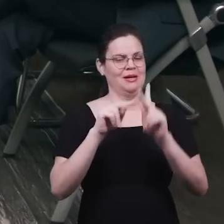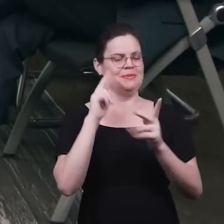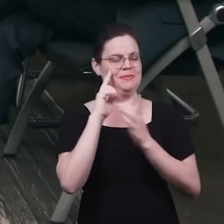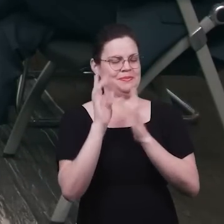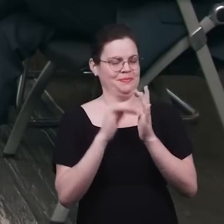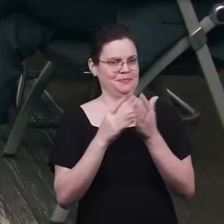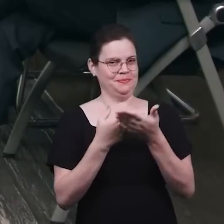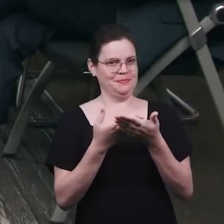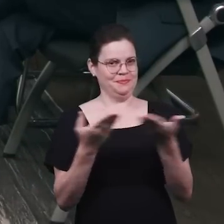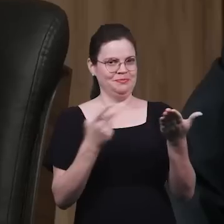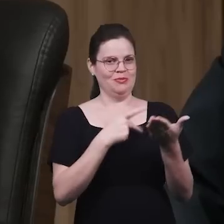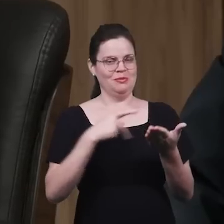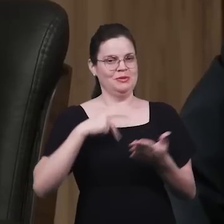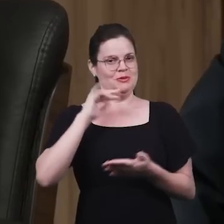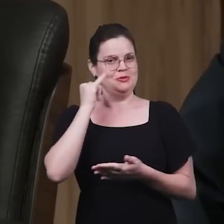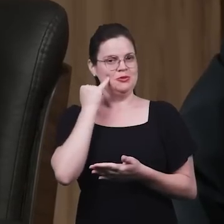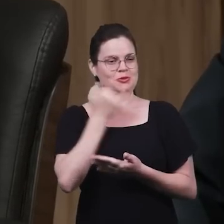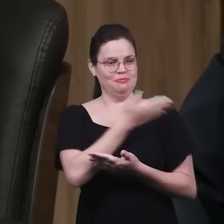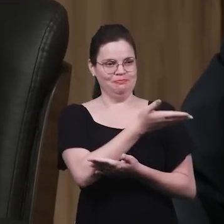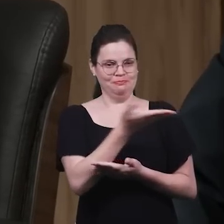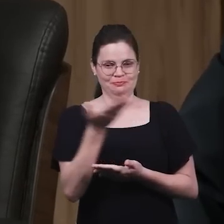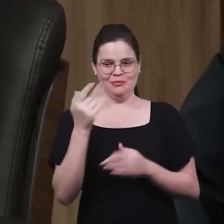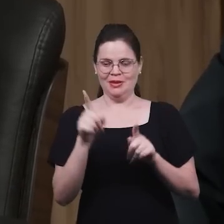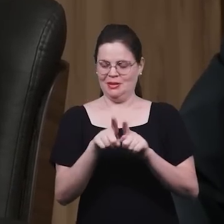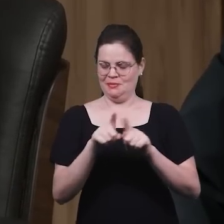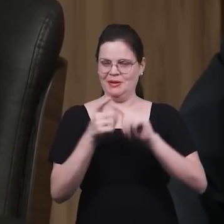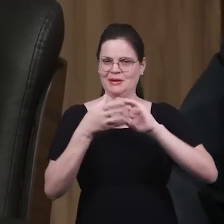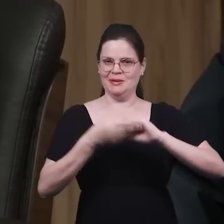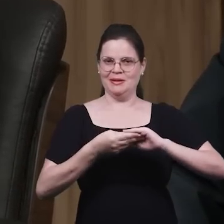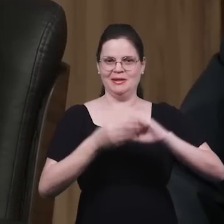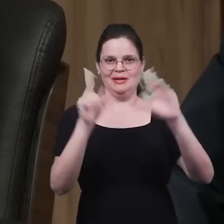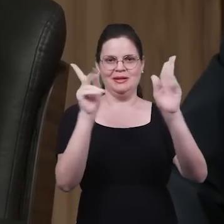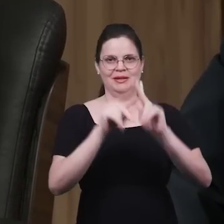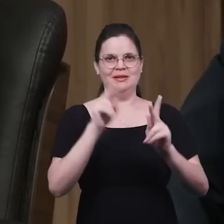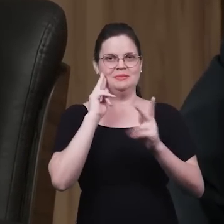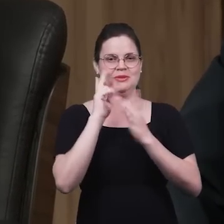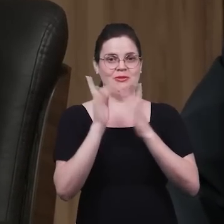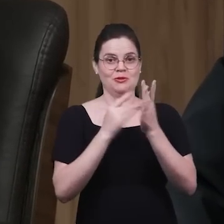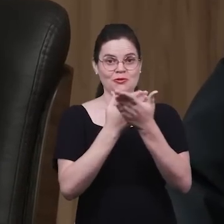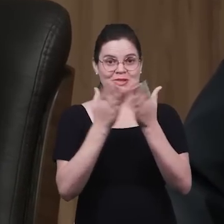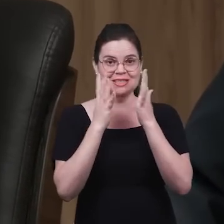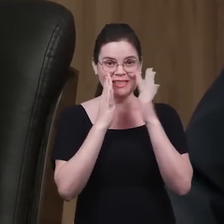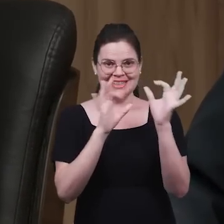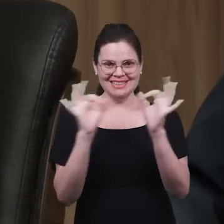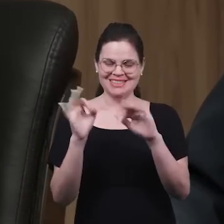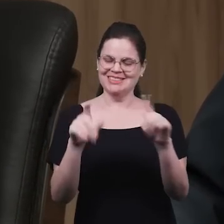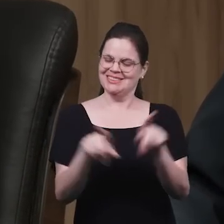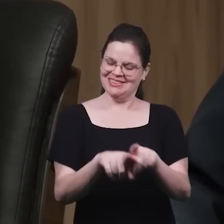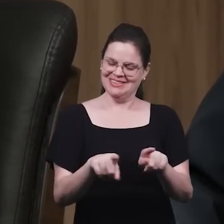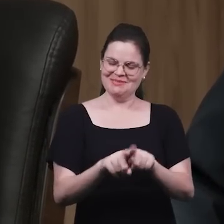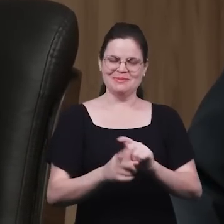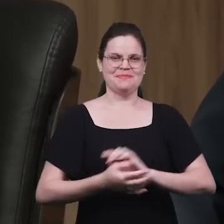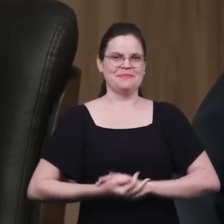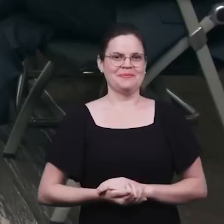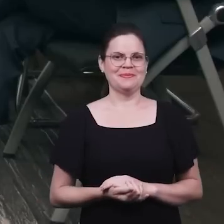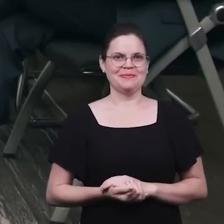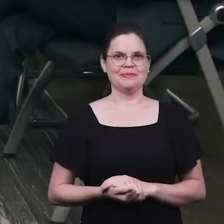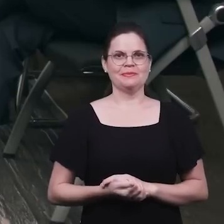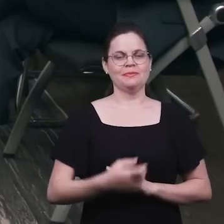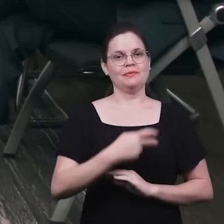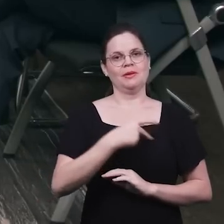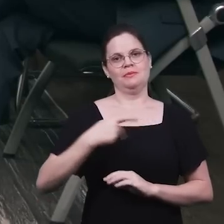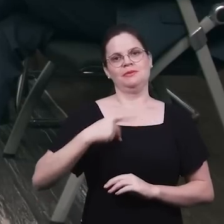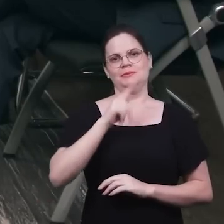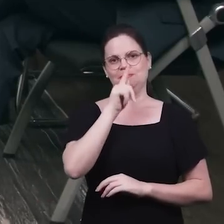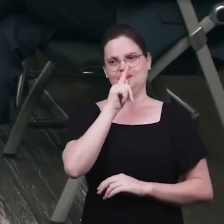Senhor, pastor Josias, demais irmãos que estão nos acompanhando nessa transmissão.